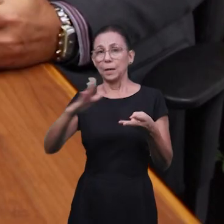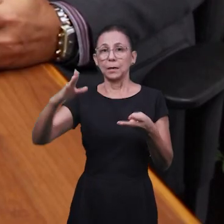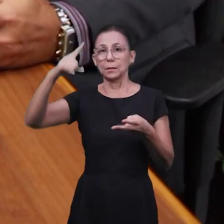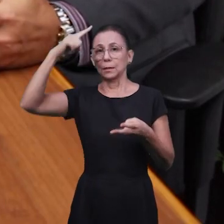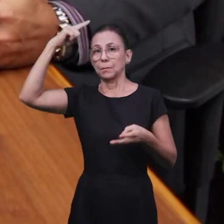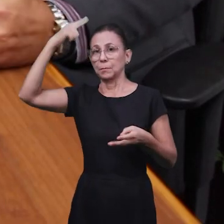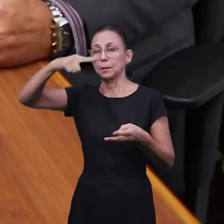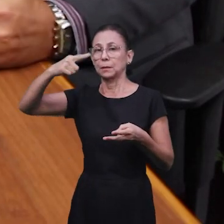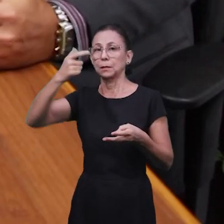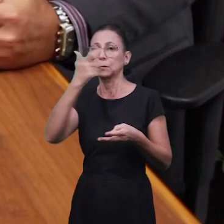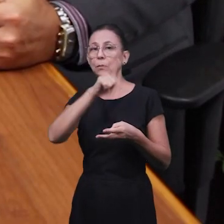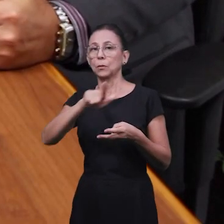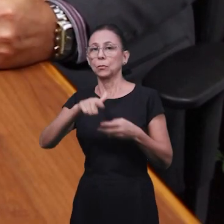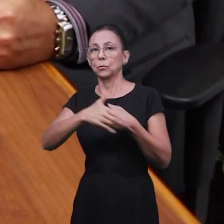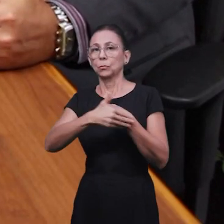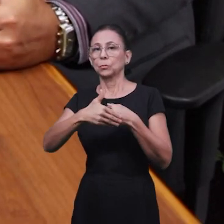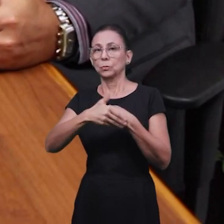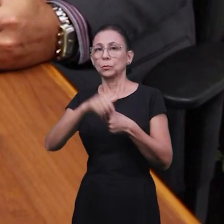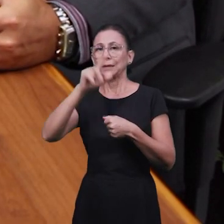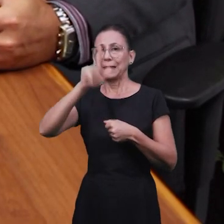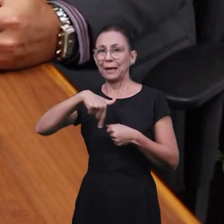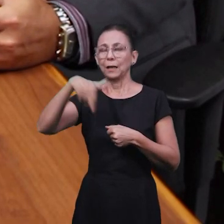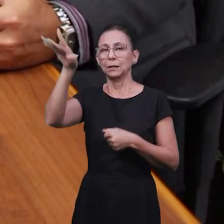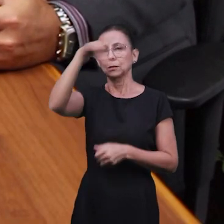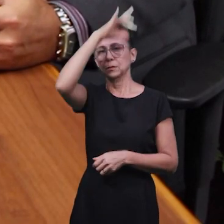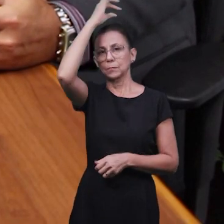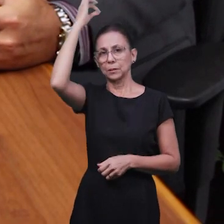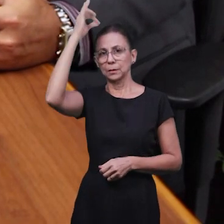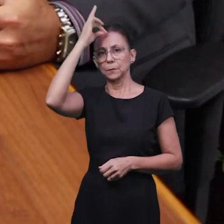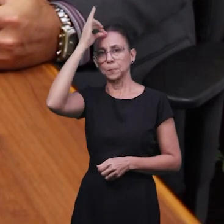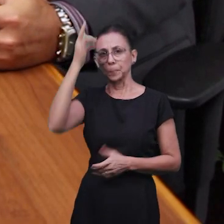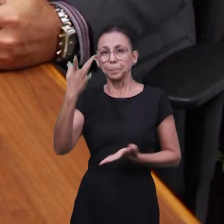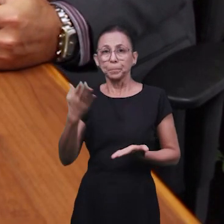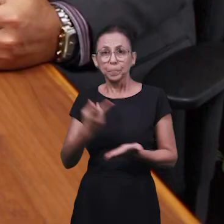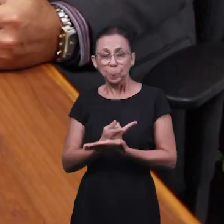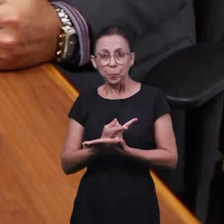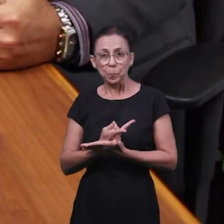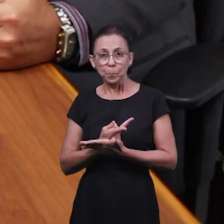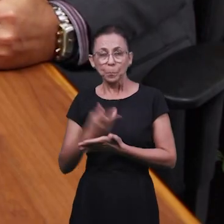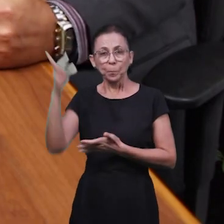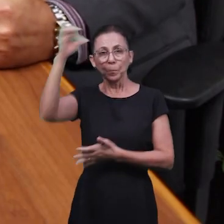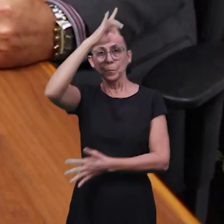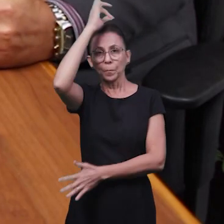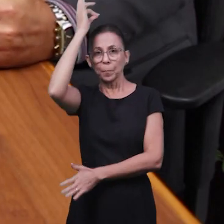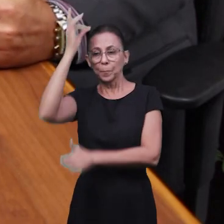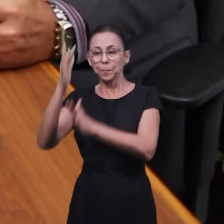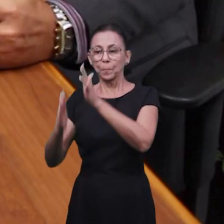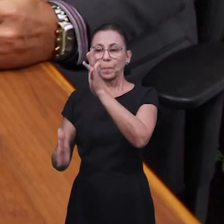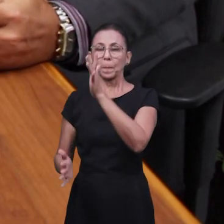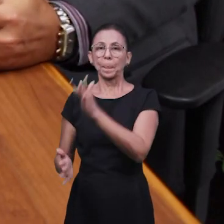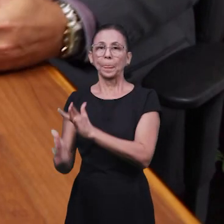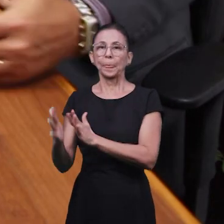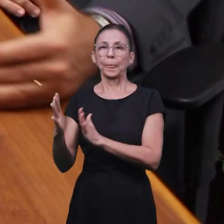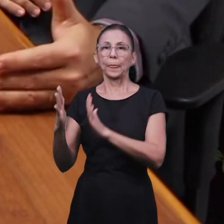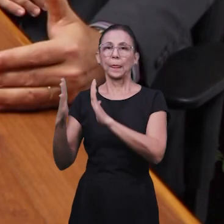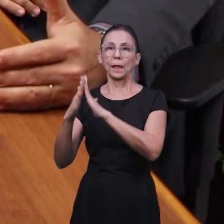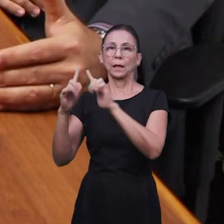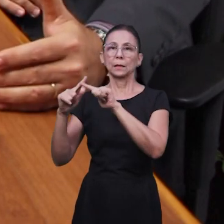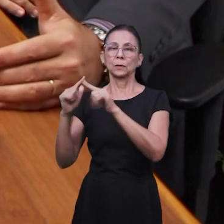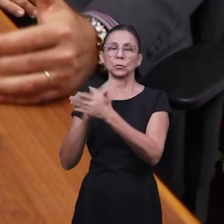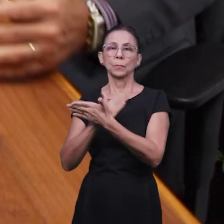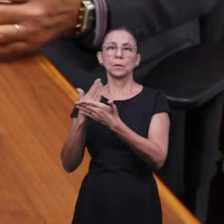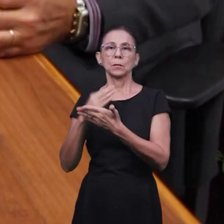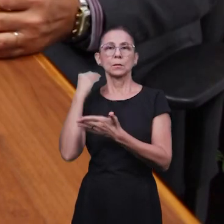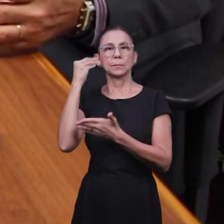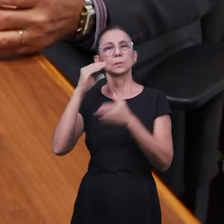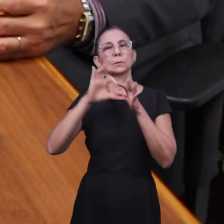que é o Espírito Santo. Então, no derramar do Espírito Santo, que a igreja passou a ter uma experiência de comunhão com Deus.